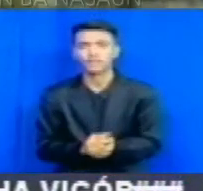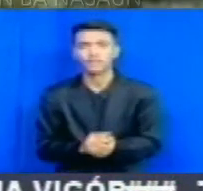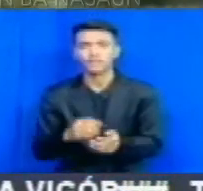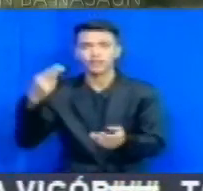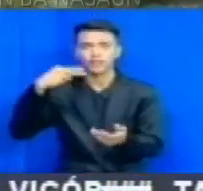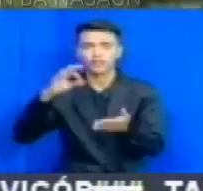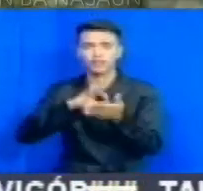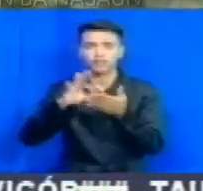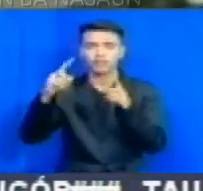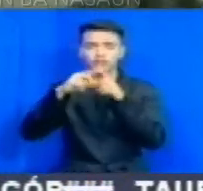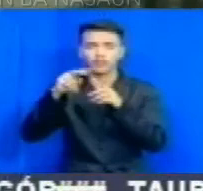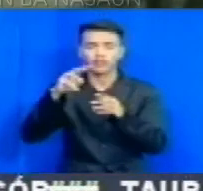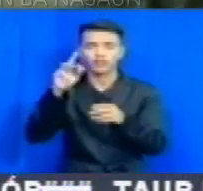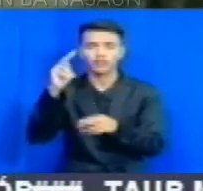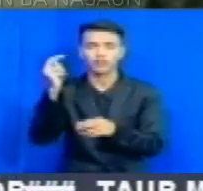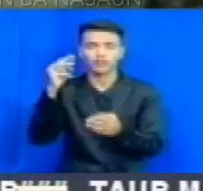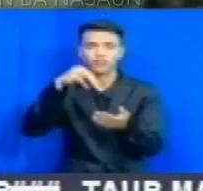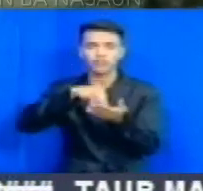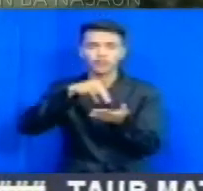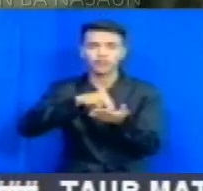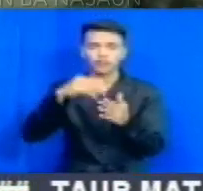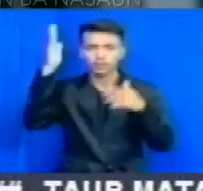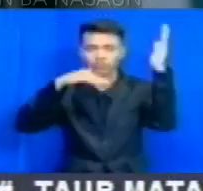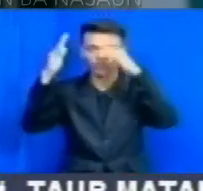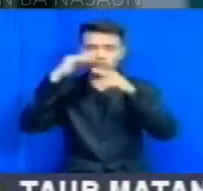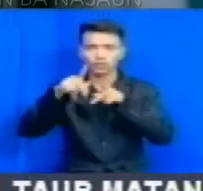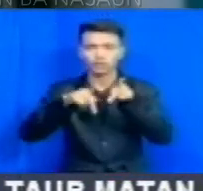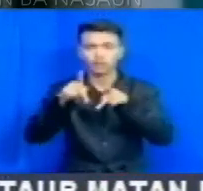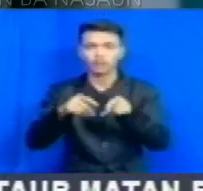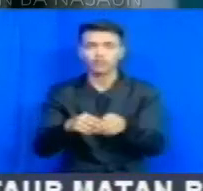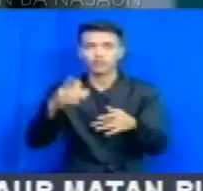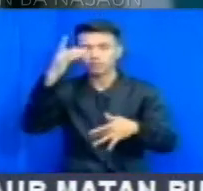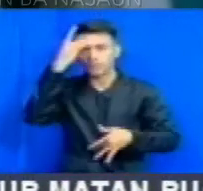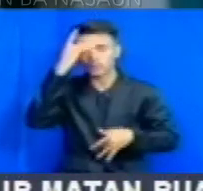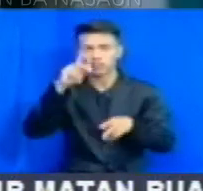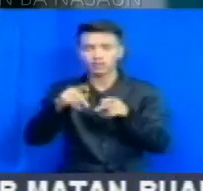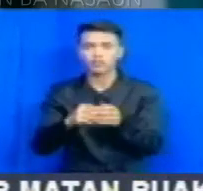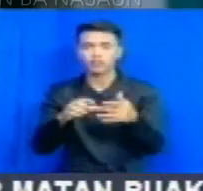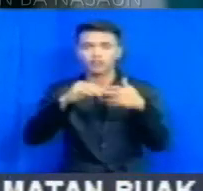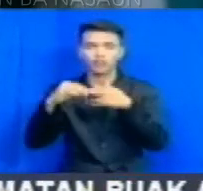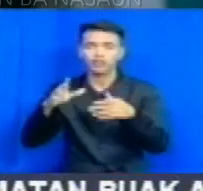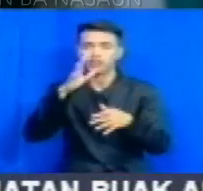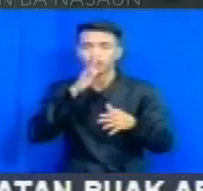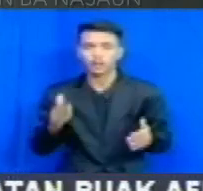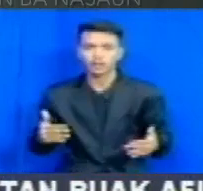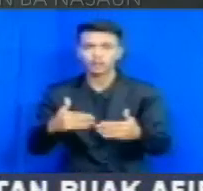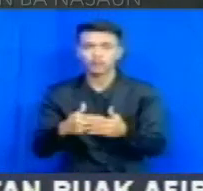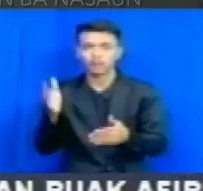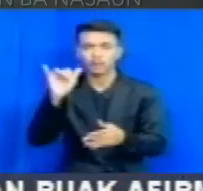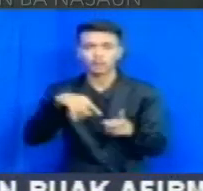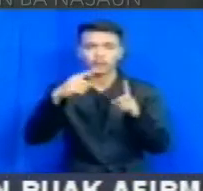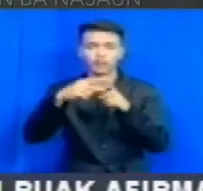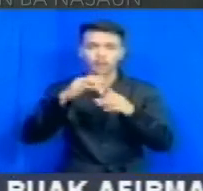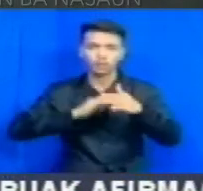Quinta-feira, Né Barreteteli, médico, Sira, preocupa a comunidade, Sira, também durante, né, paciente, Sira, liu-liu, inangis, inrua, Sira, ou